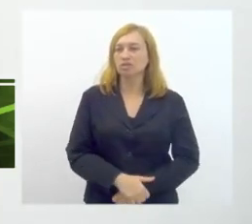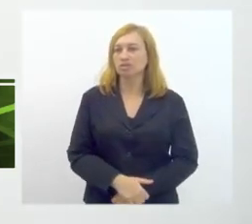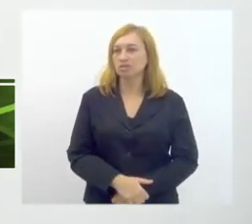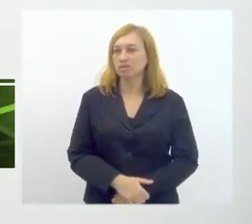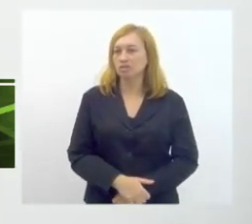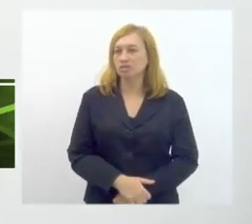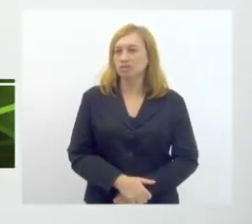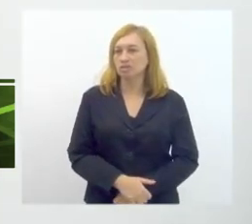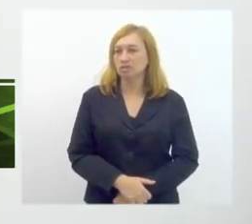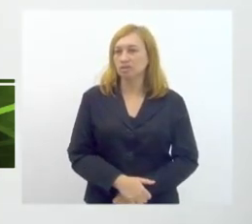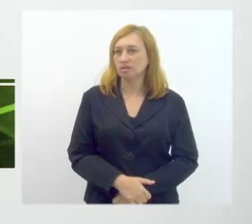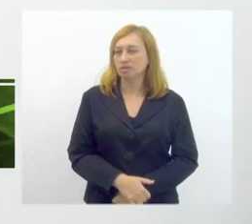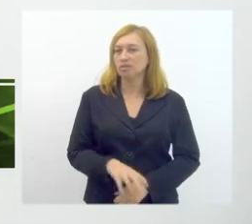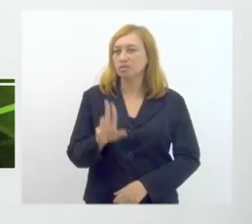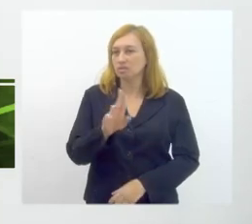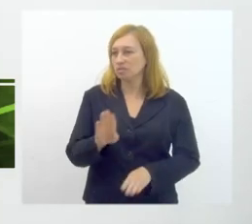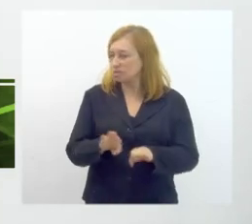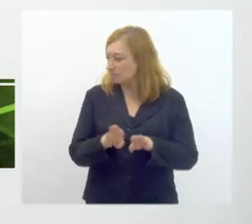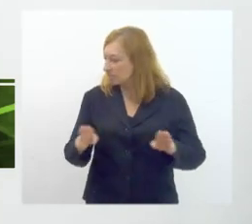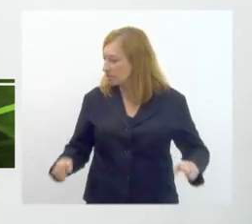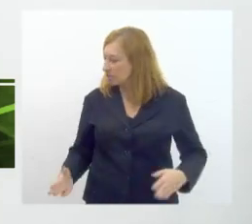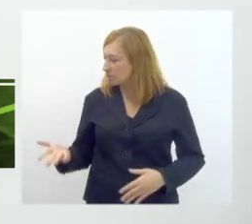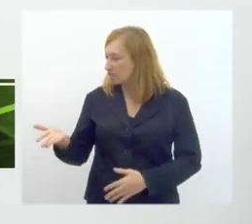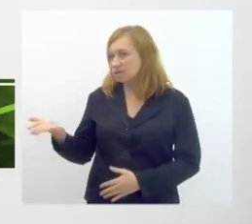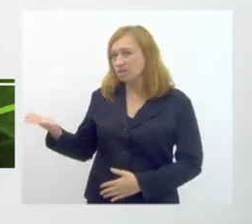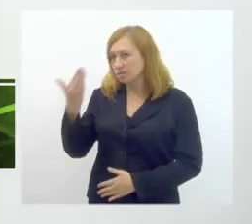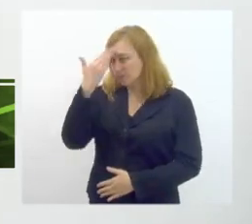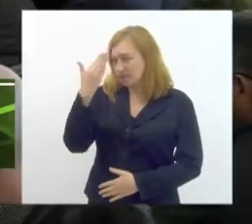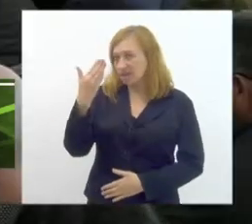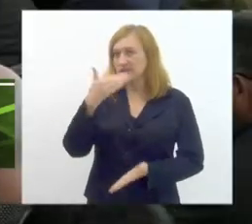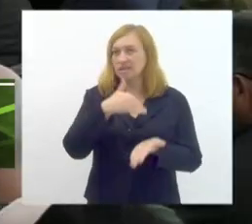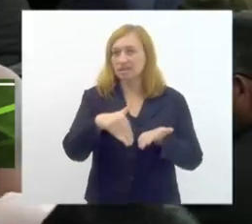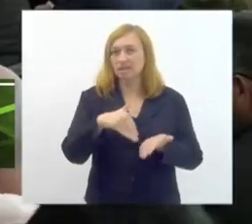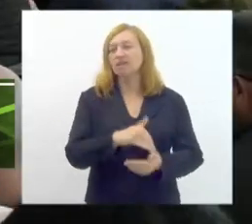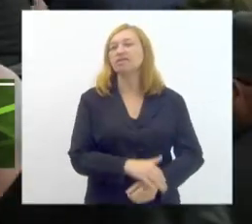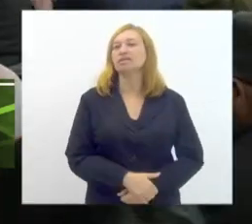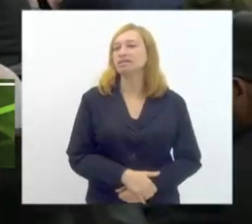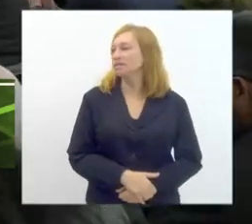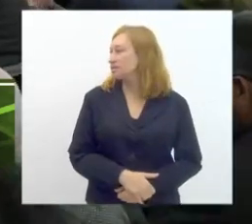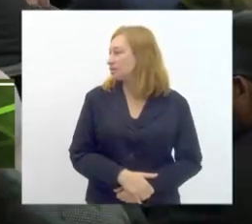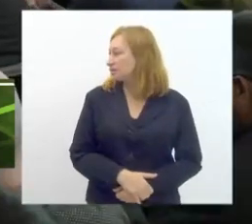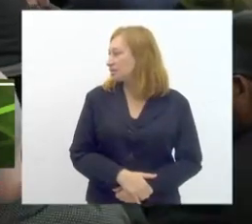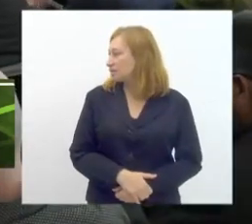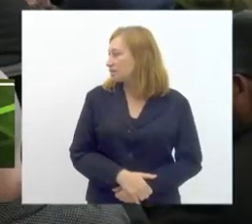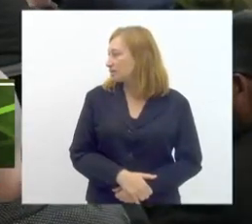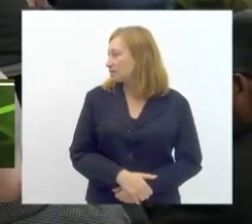Que faço aqui o uso da mesa aqui, por favor. Muito obrigado, secretário.